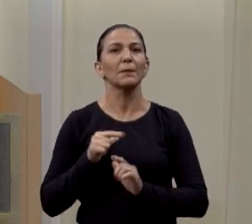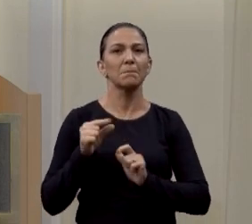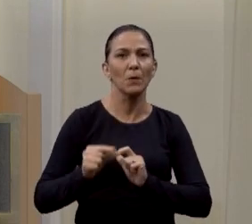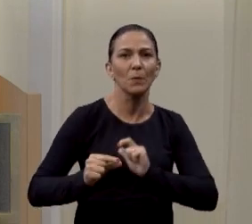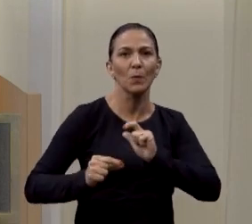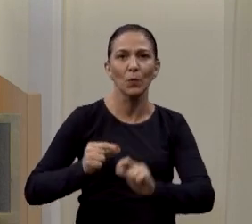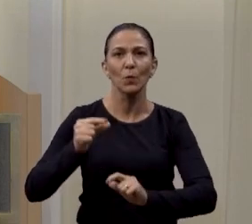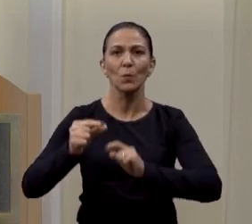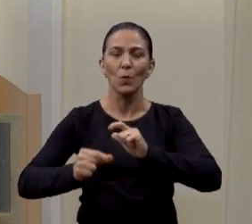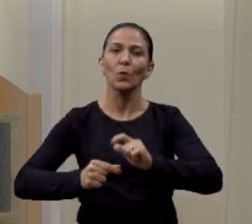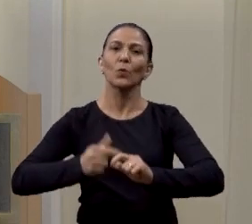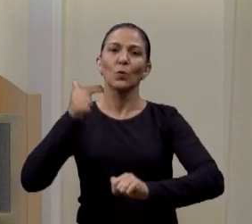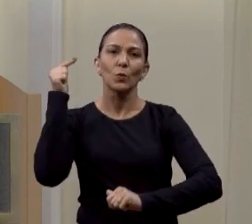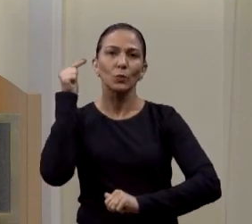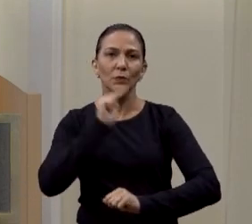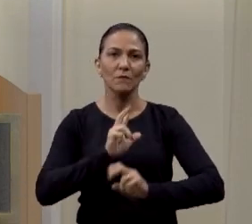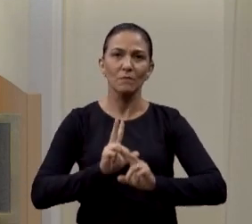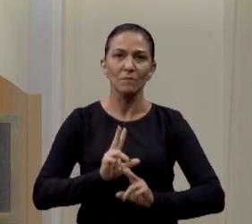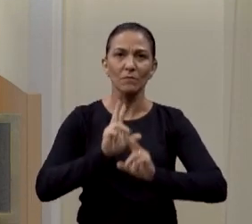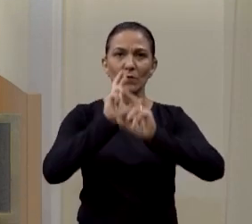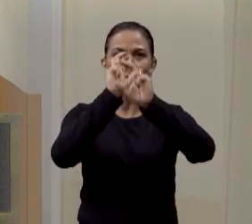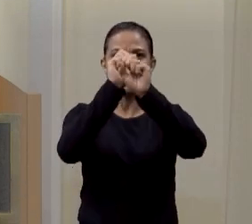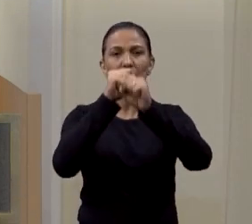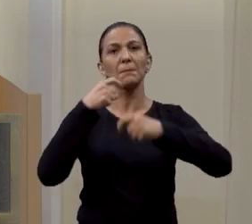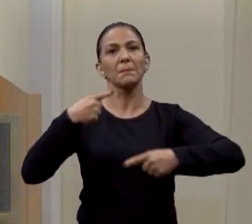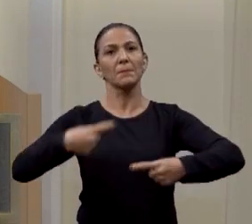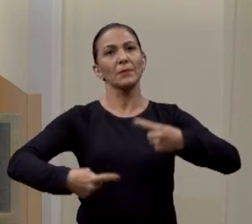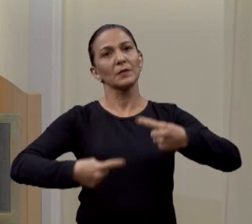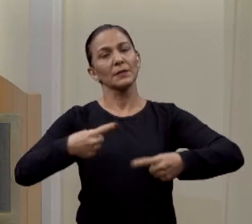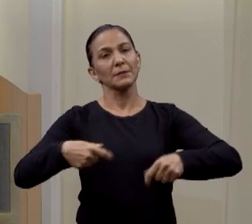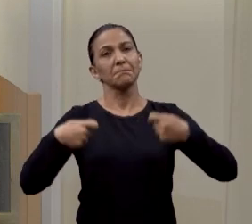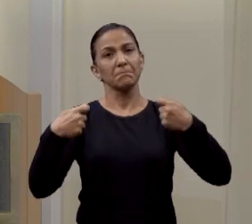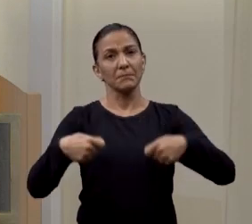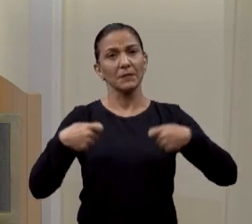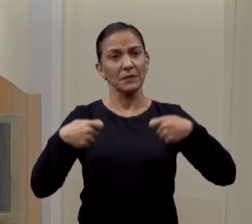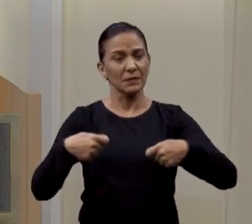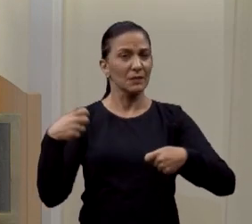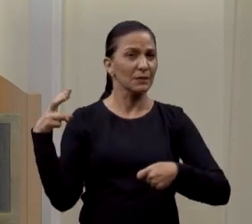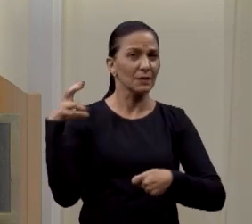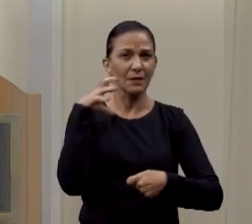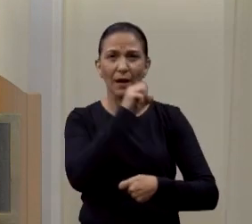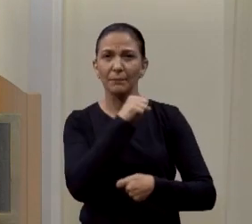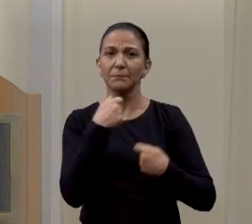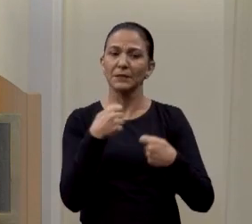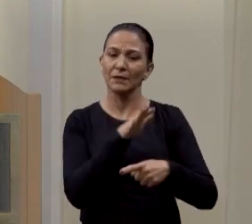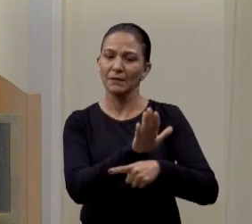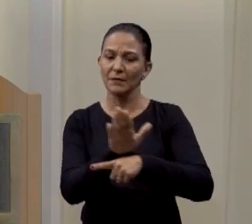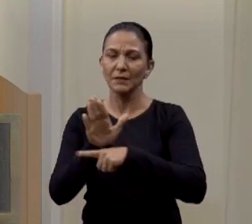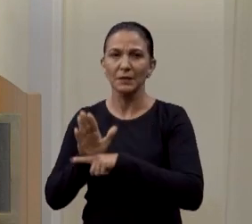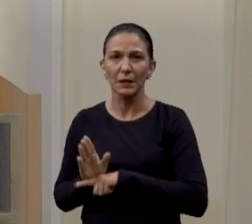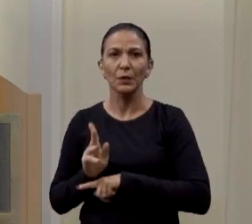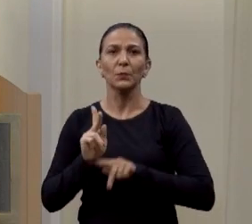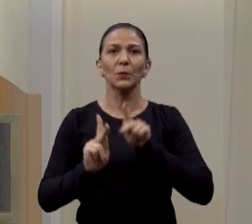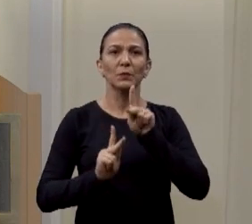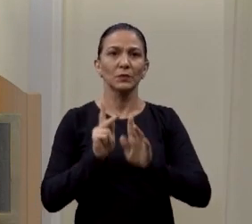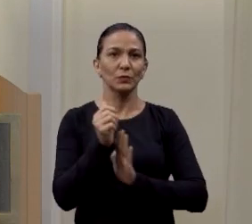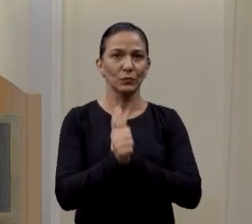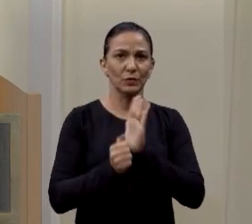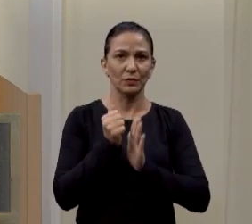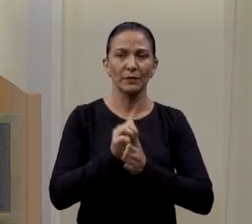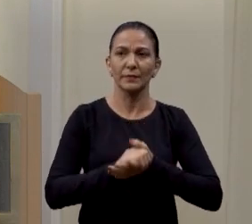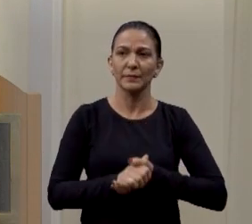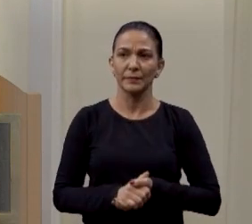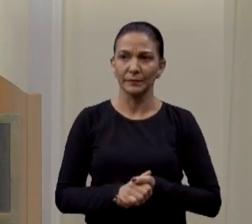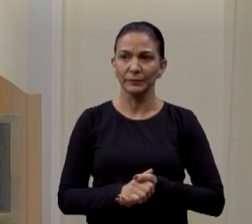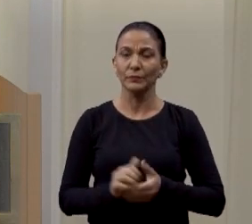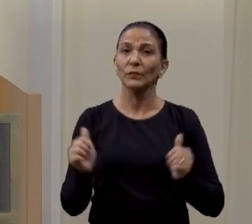vez a gente vai construir, fortalecer essa política pública tão necessária e emergente para o nosso município. Estarei junto